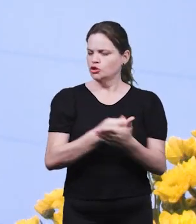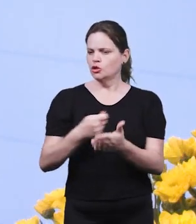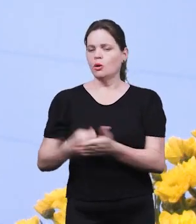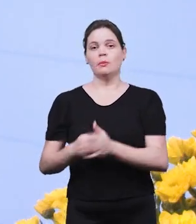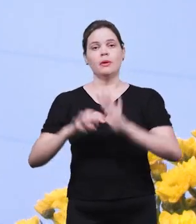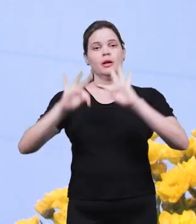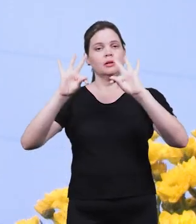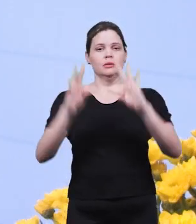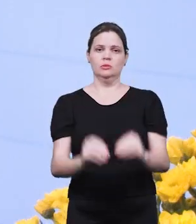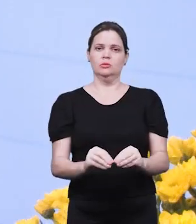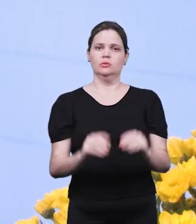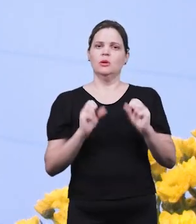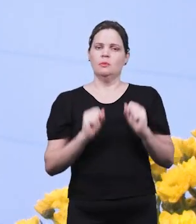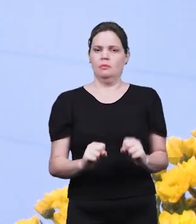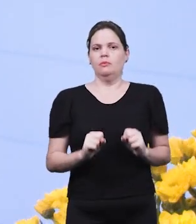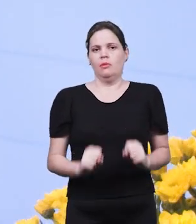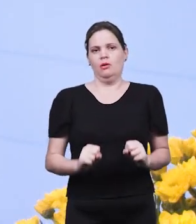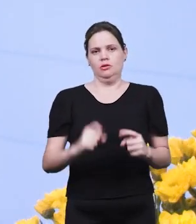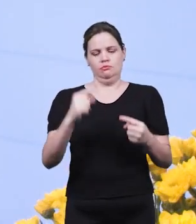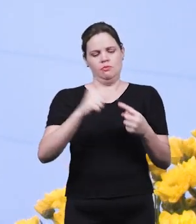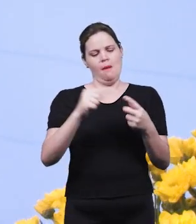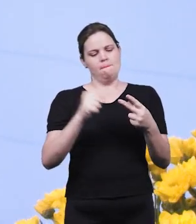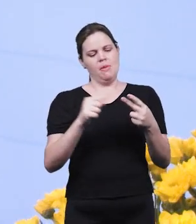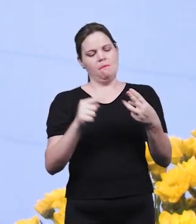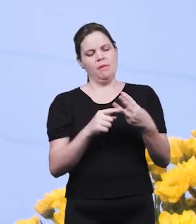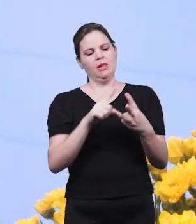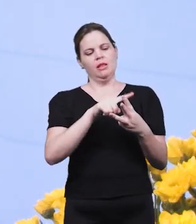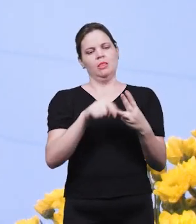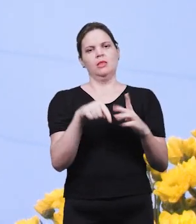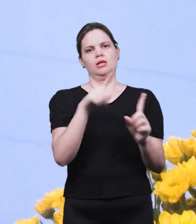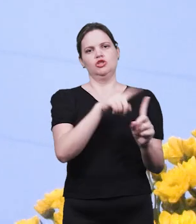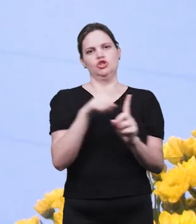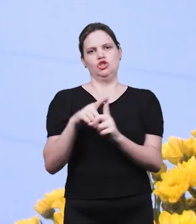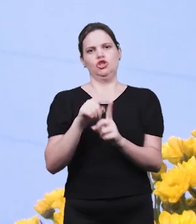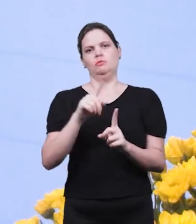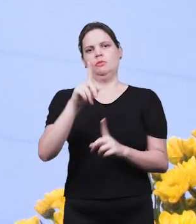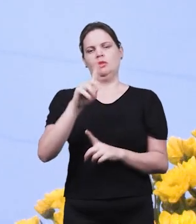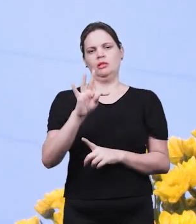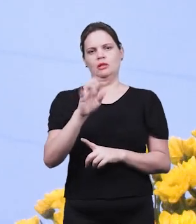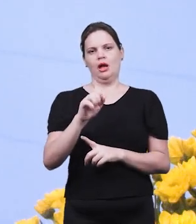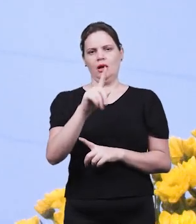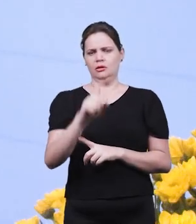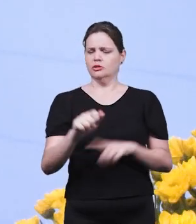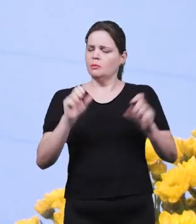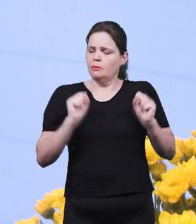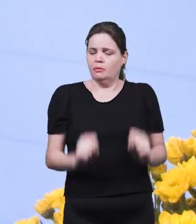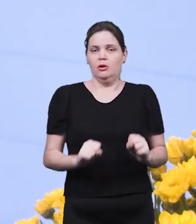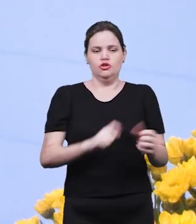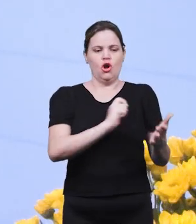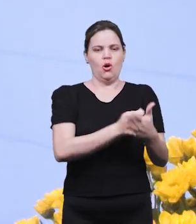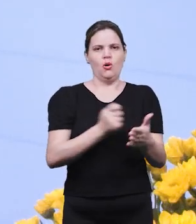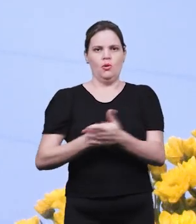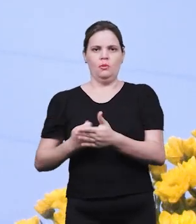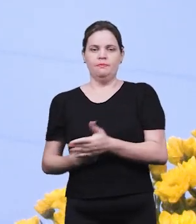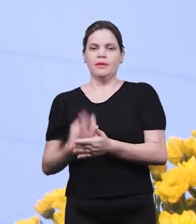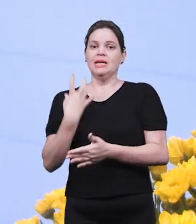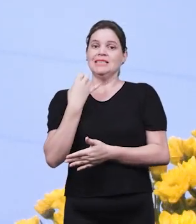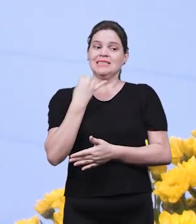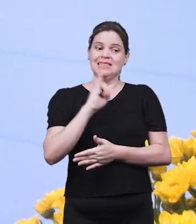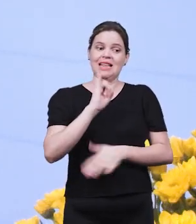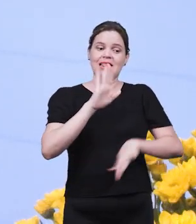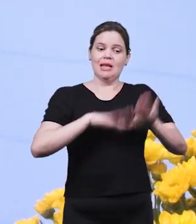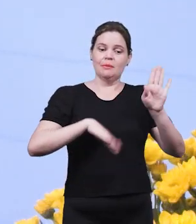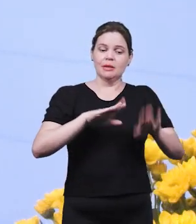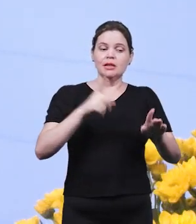sim cobrar o laudêmio. Se é devido em cada caso específico, aí é um estudo particular, ver como é que foi